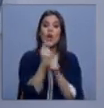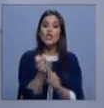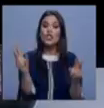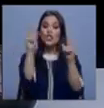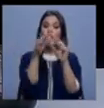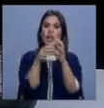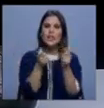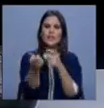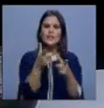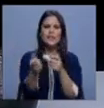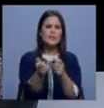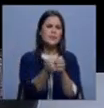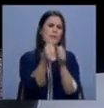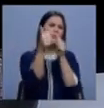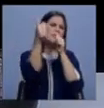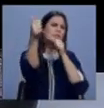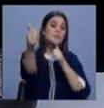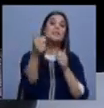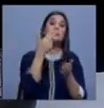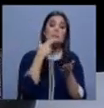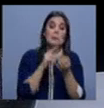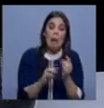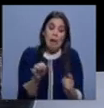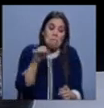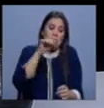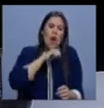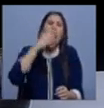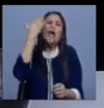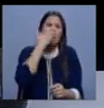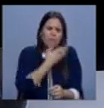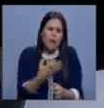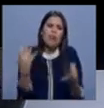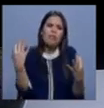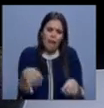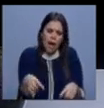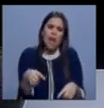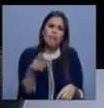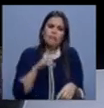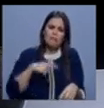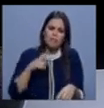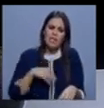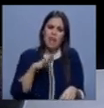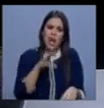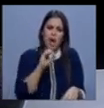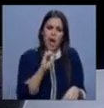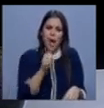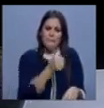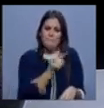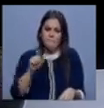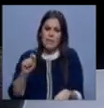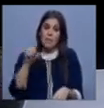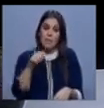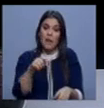muito distantes e galáxias. Olha, é verdade. Foi uma semana rica para o Hubble, para o Very Large Telescope do ESO e para a